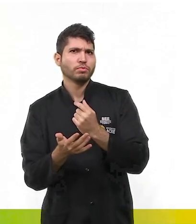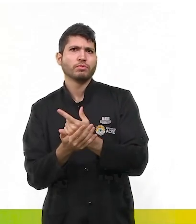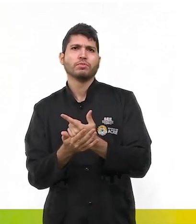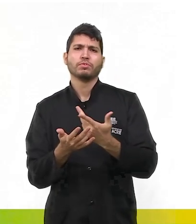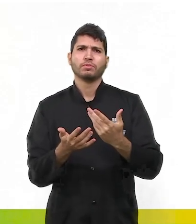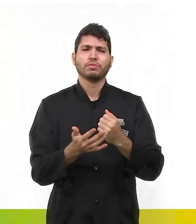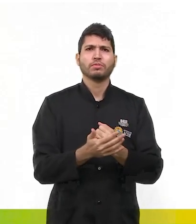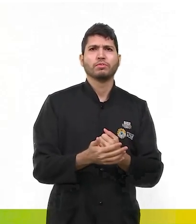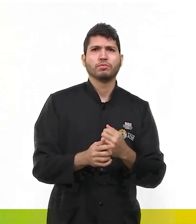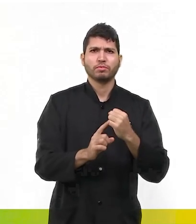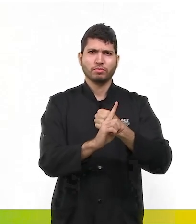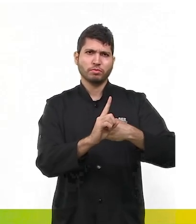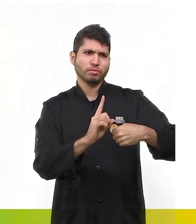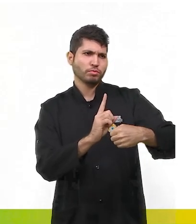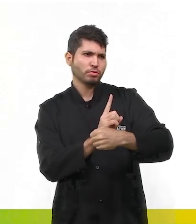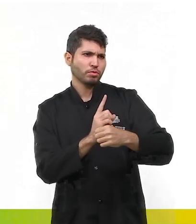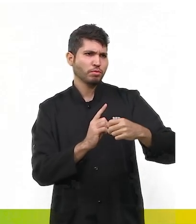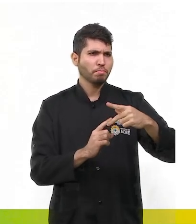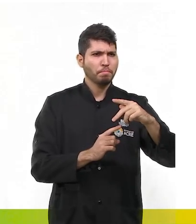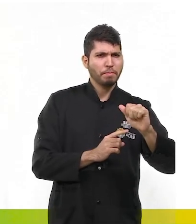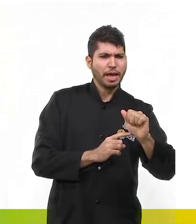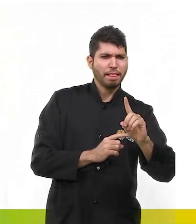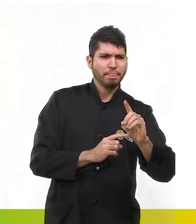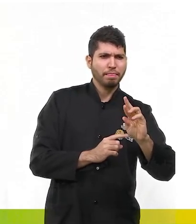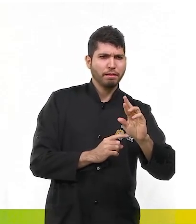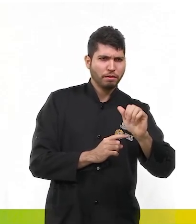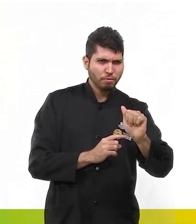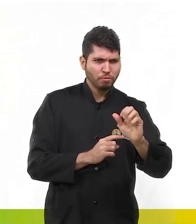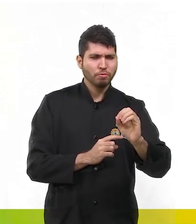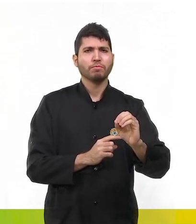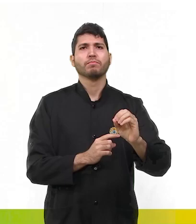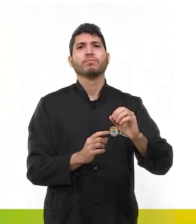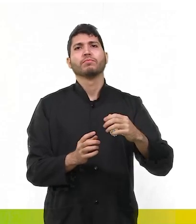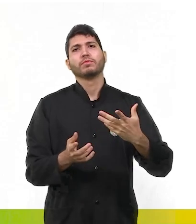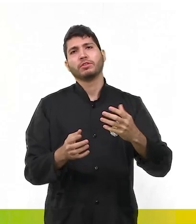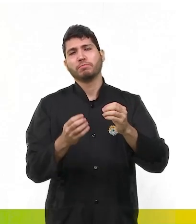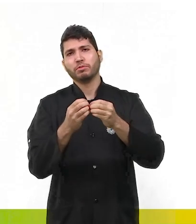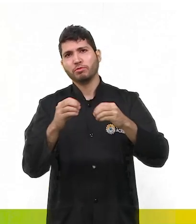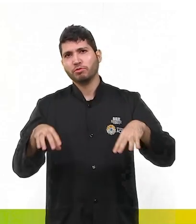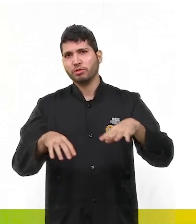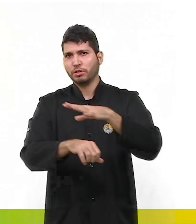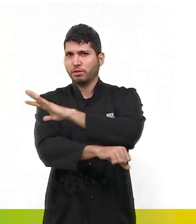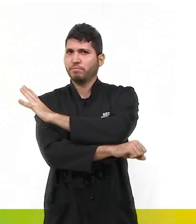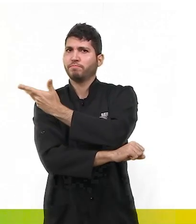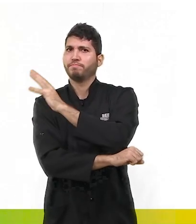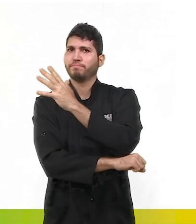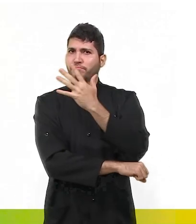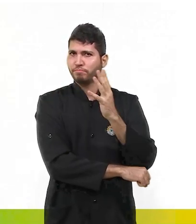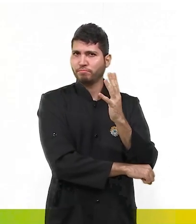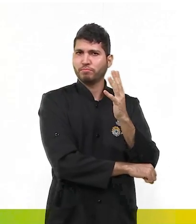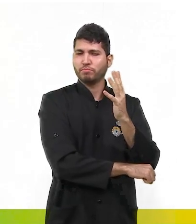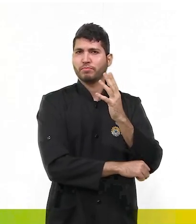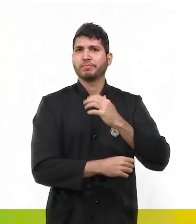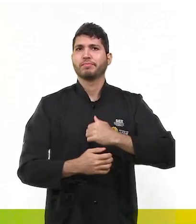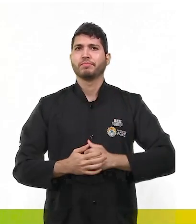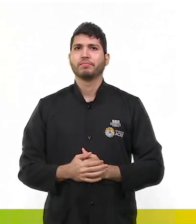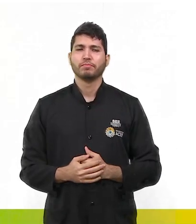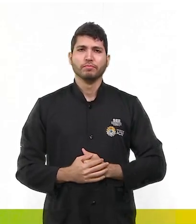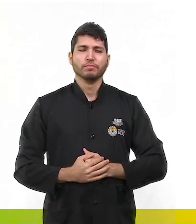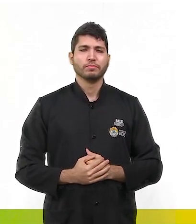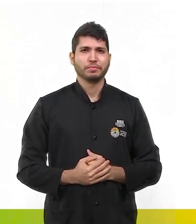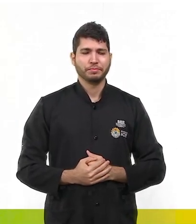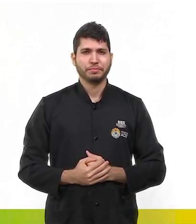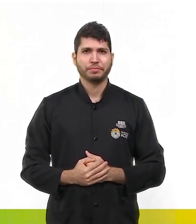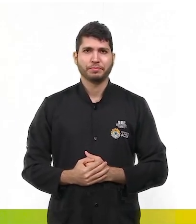sociedade única e afeta aí o meio ambiente e principalmente a identidade cultural. Ok? Vamos marcar a